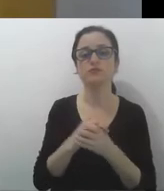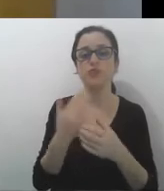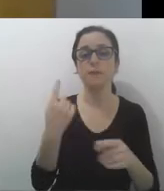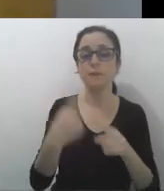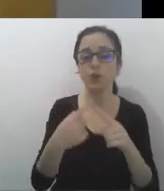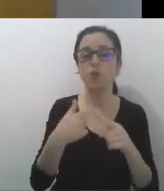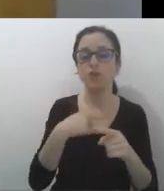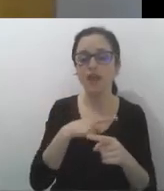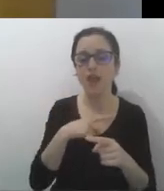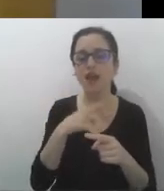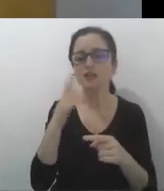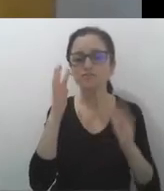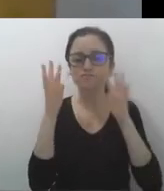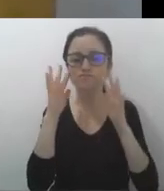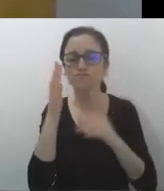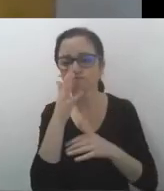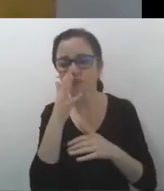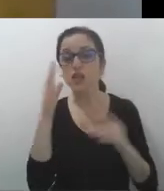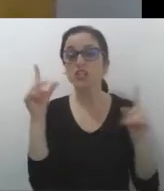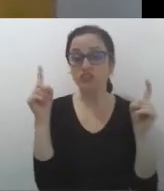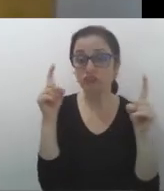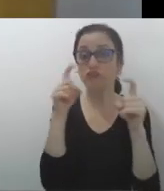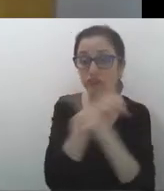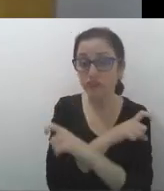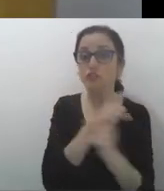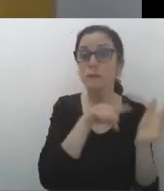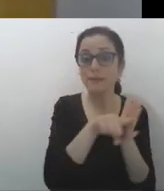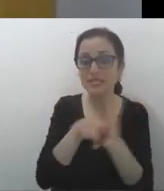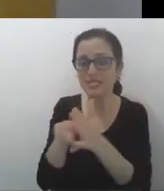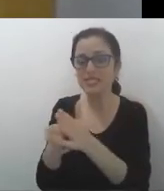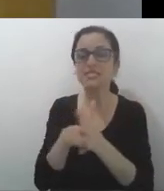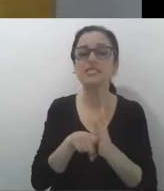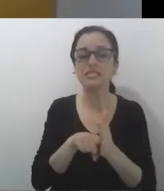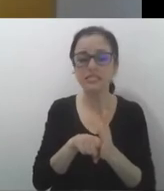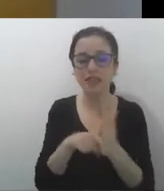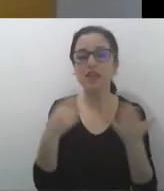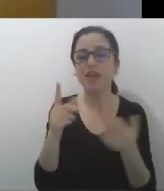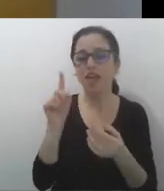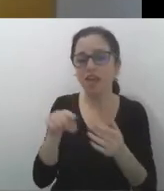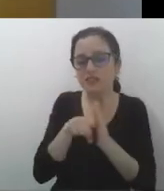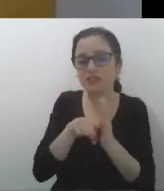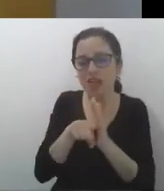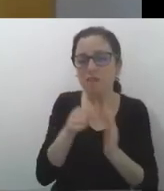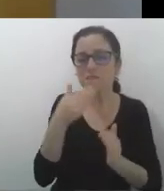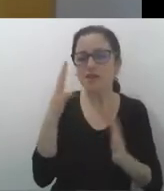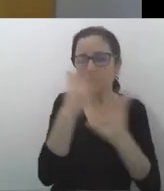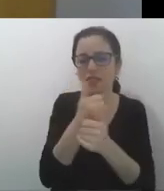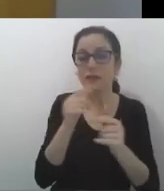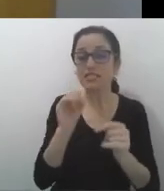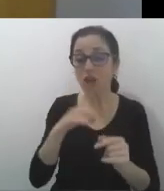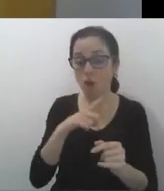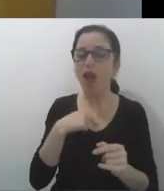eu tenho a impressão, mas isso também, isso é muito difícil de pesquisar, mas seria uma pesquisa linda, se